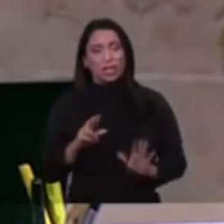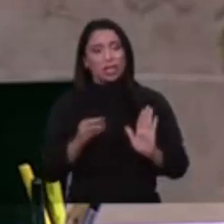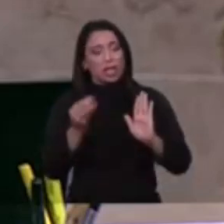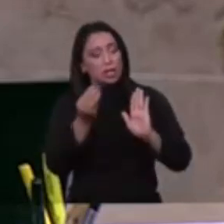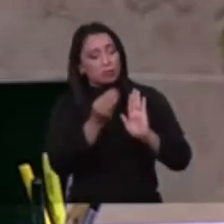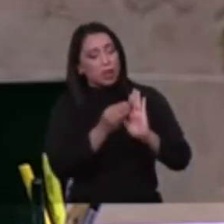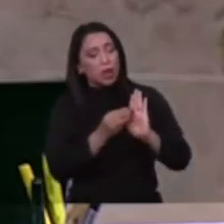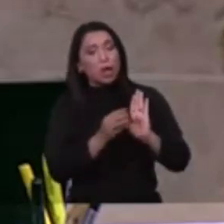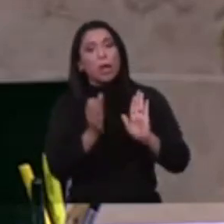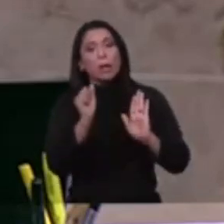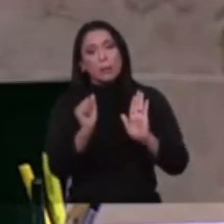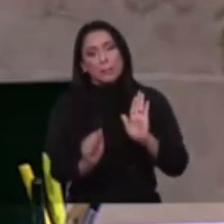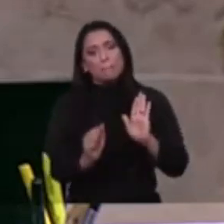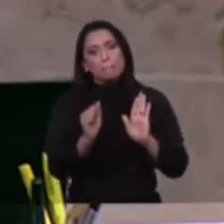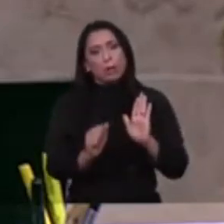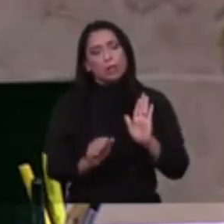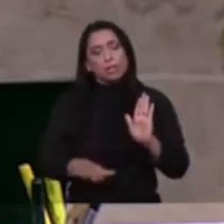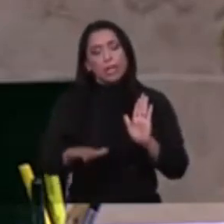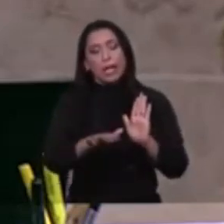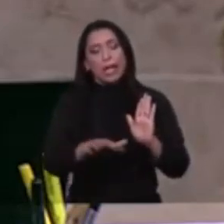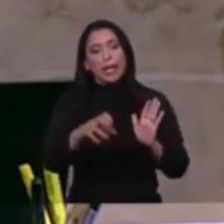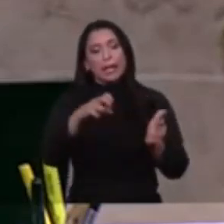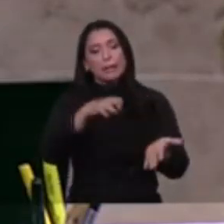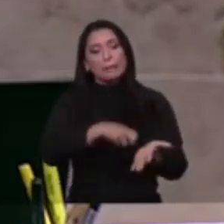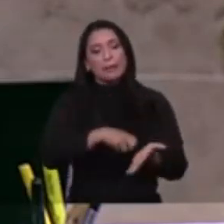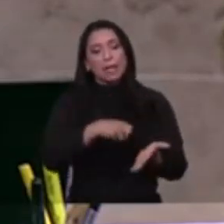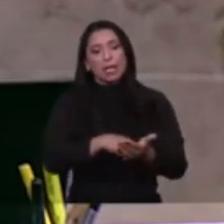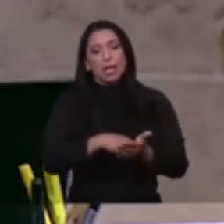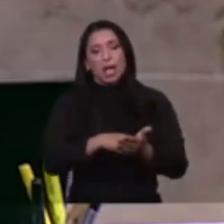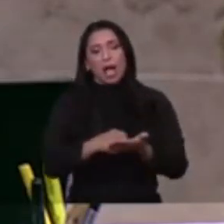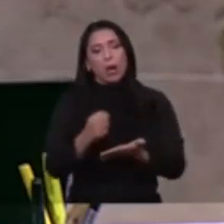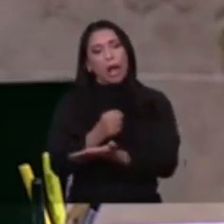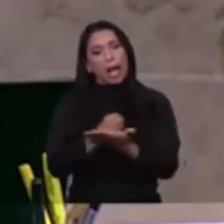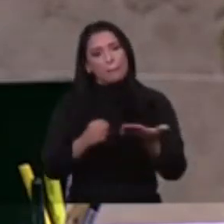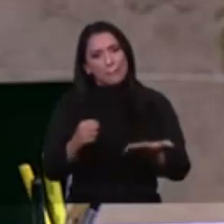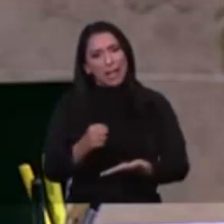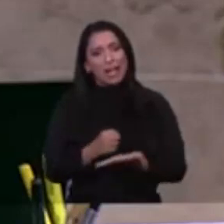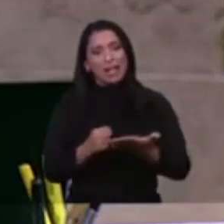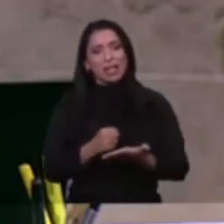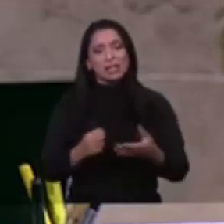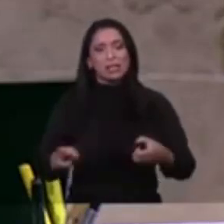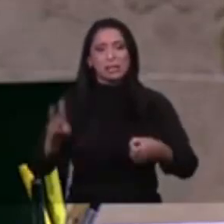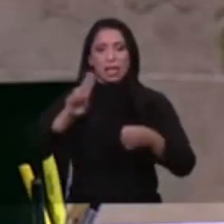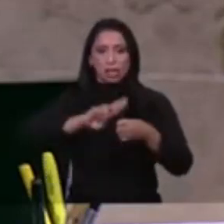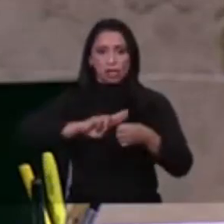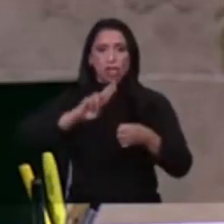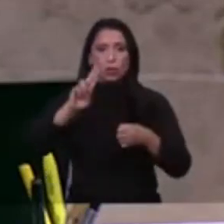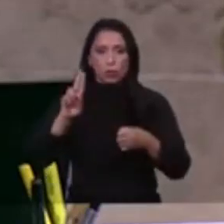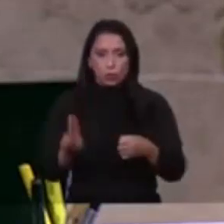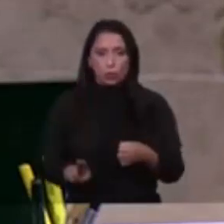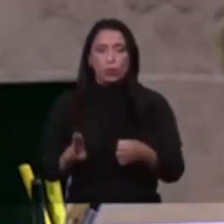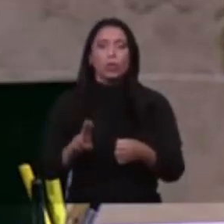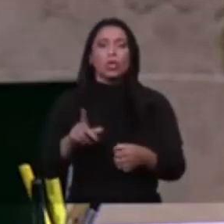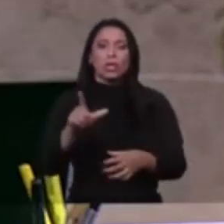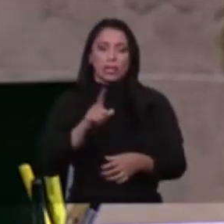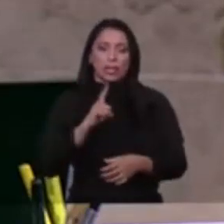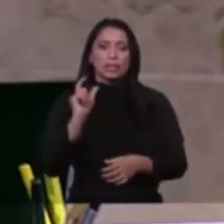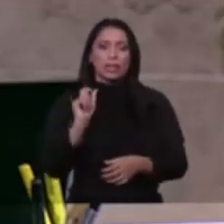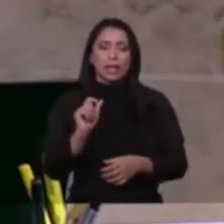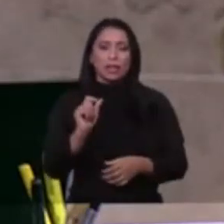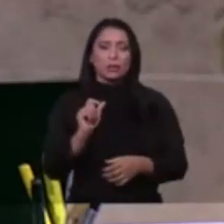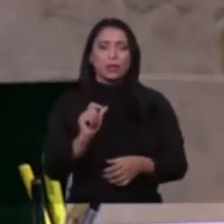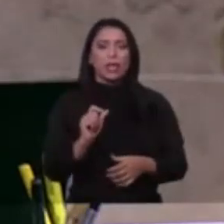ser utilizados na seara penal os parâmetros utilizados pela Advocacia-Geral da União, baseados nos critérios